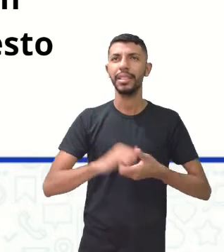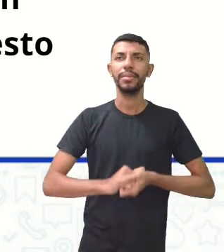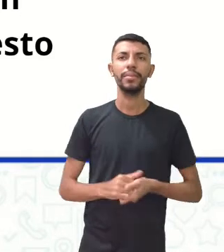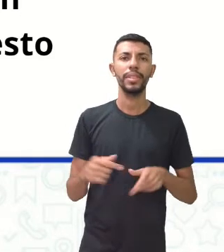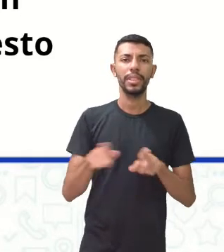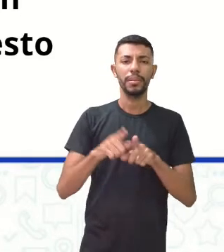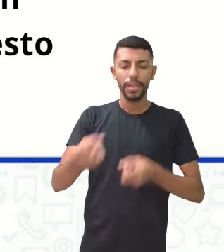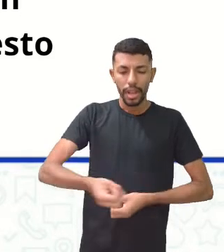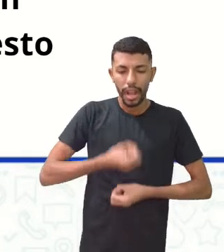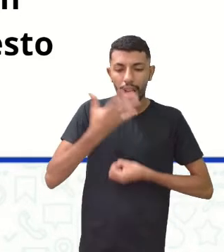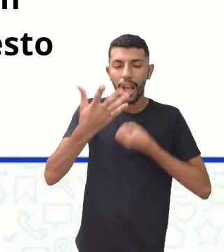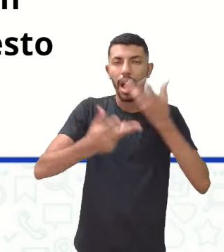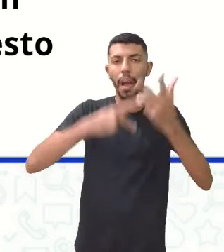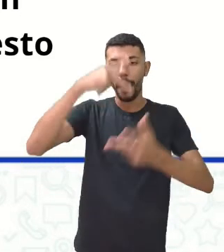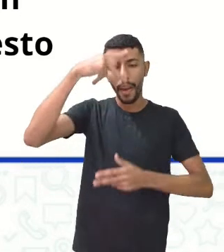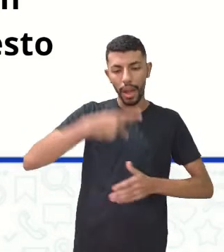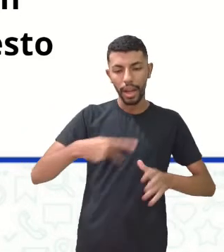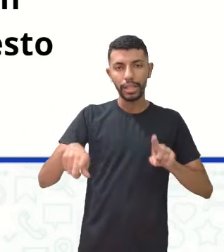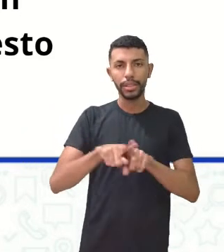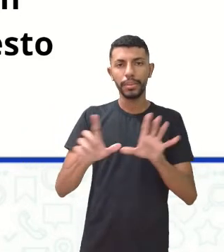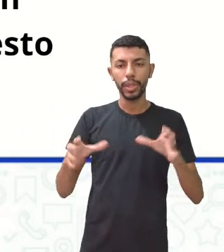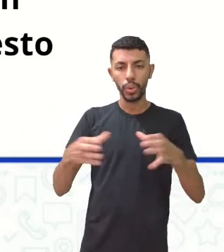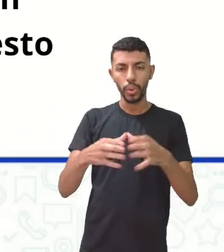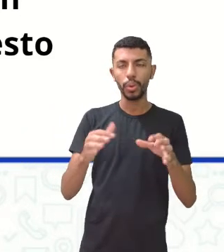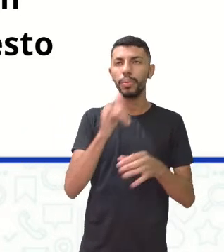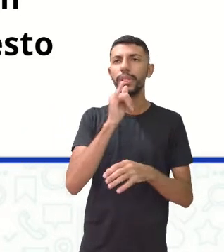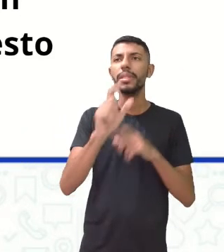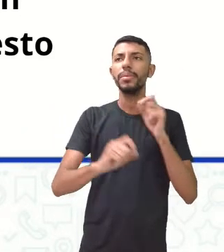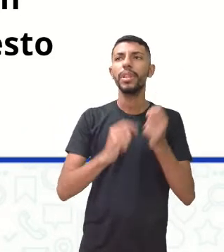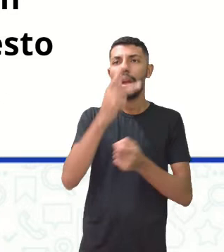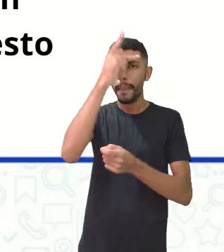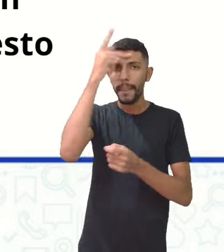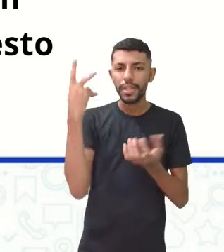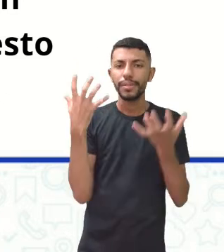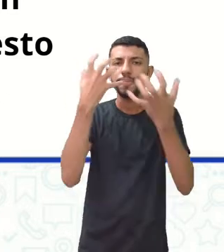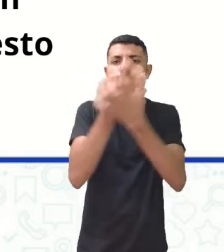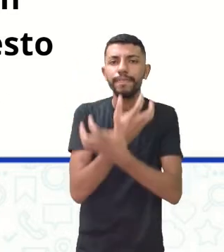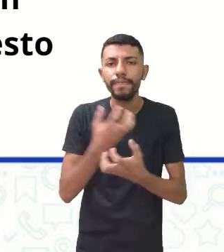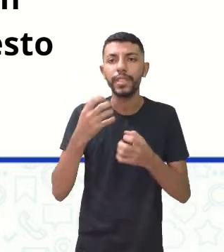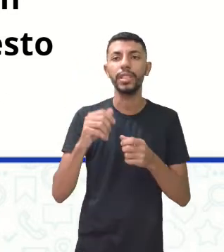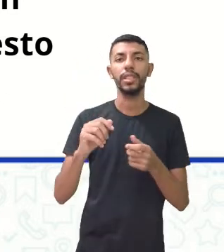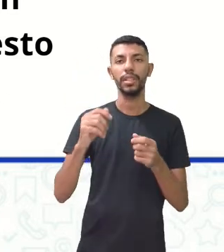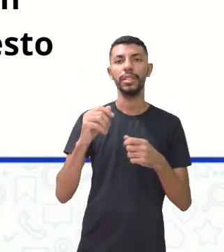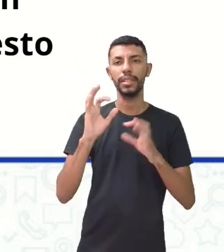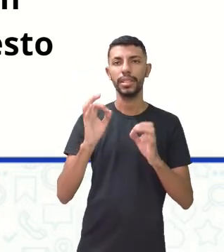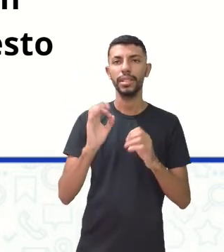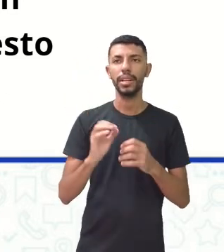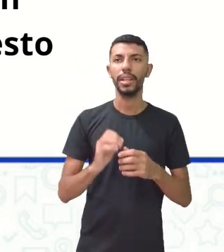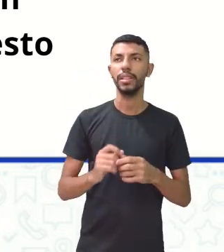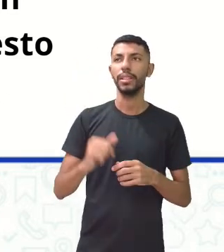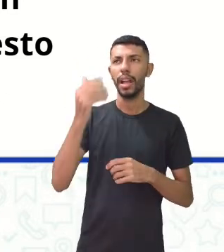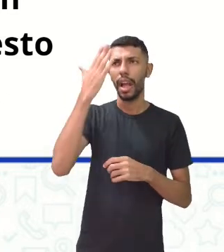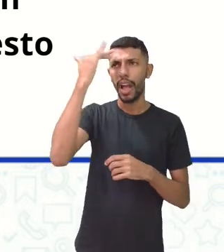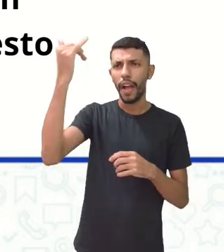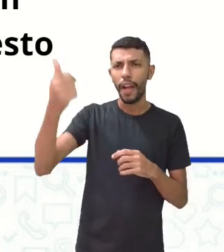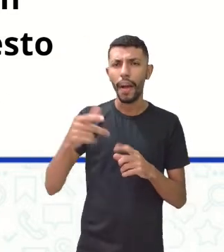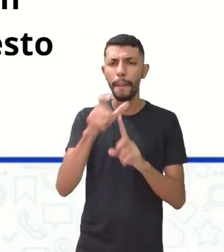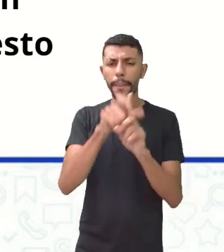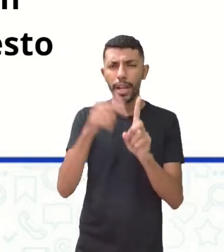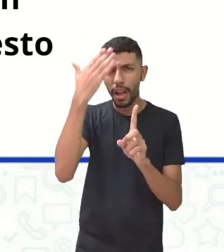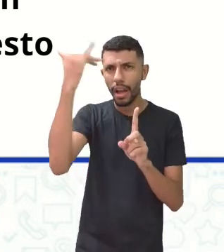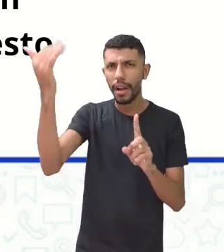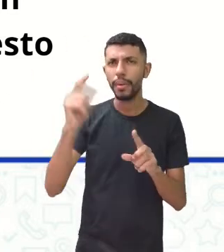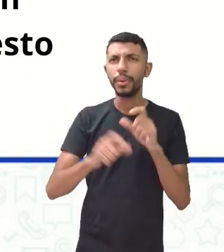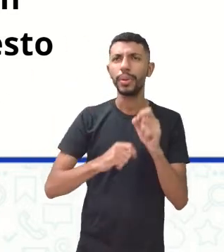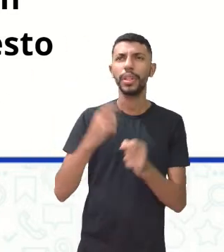Expressão pessoal e coletiva, que é quando as pessoas cantam, os artistas, né? Aí está se referindo mais aos artistas, a